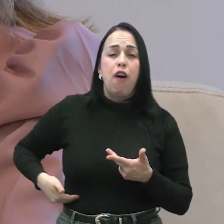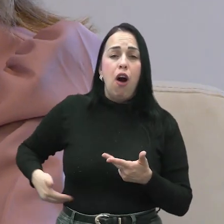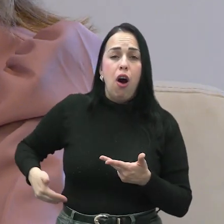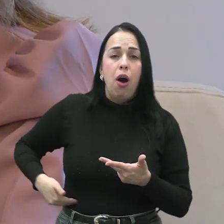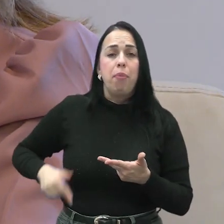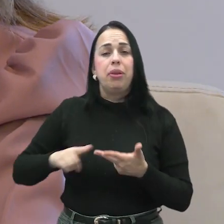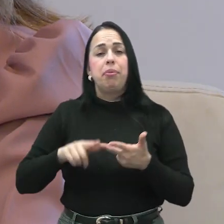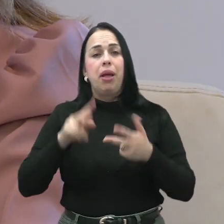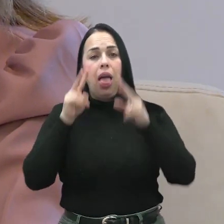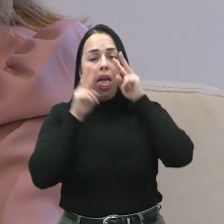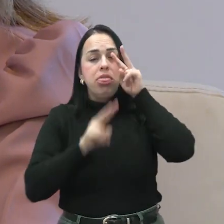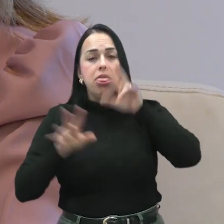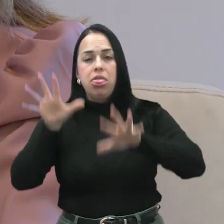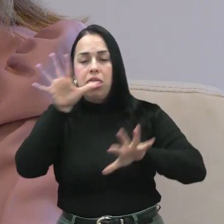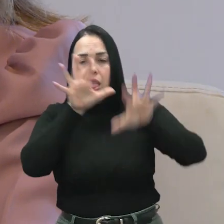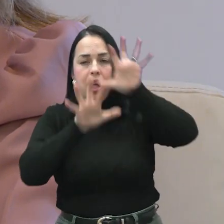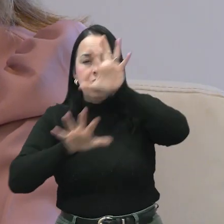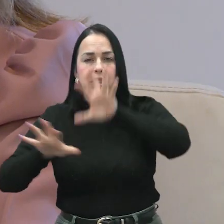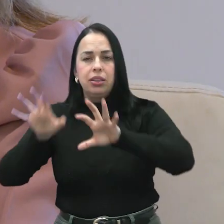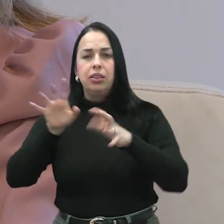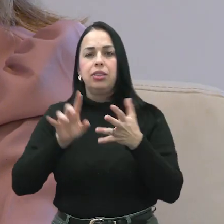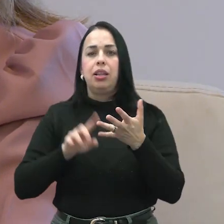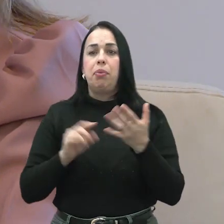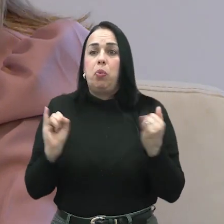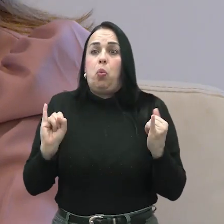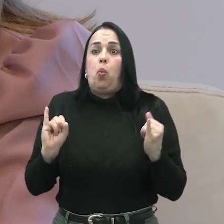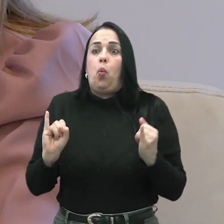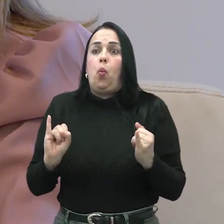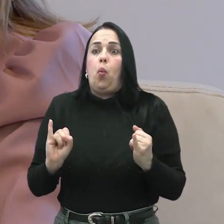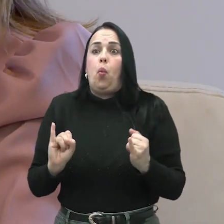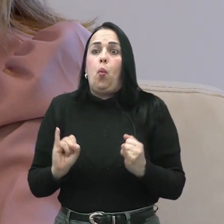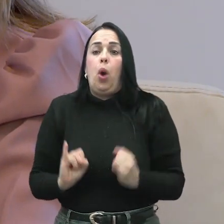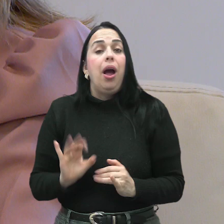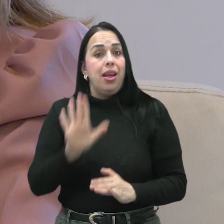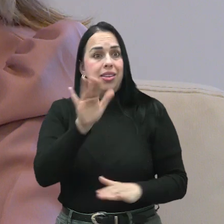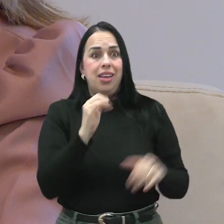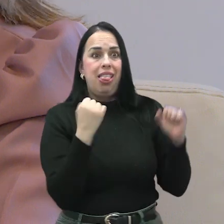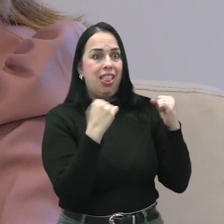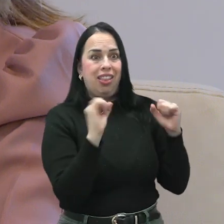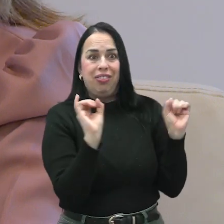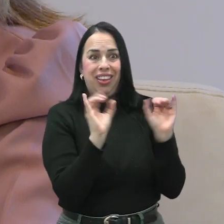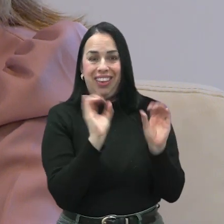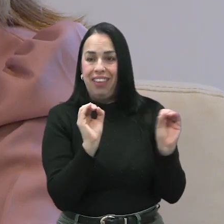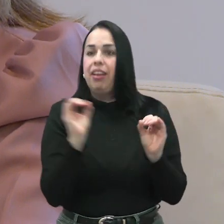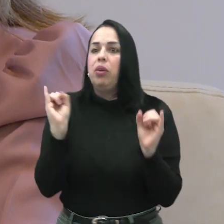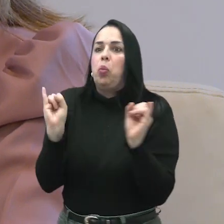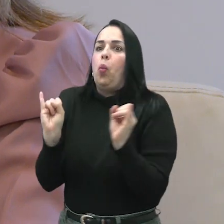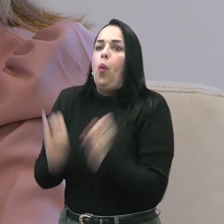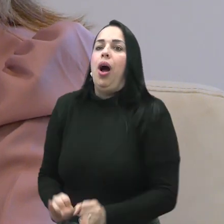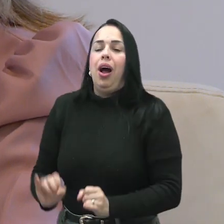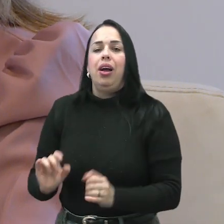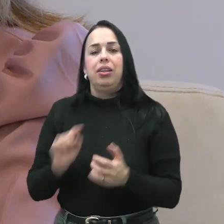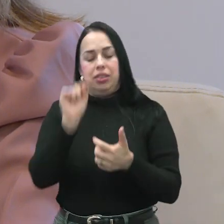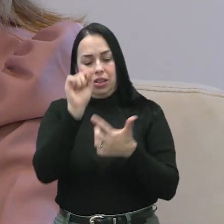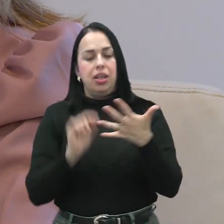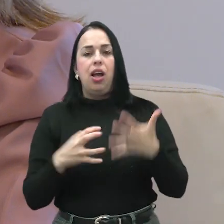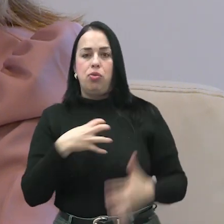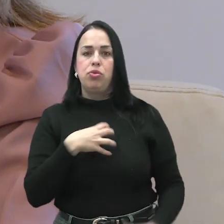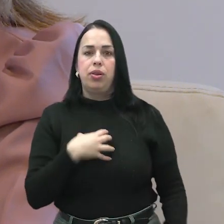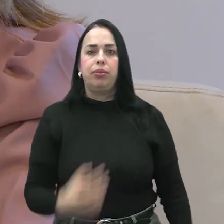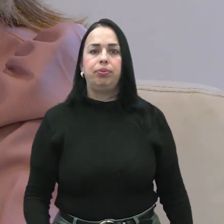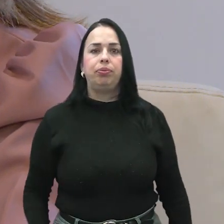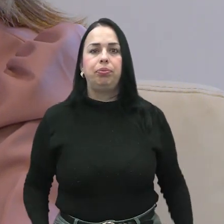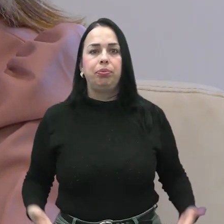visão pode começar a ficar embaçada. Esses são alguns dos sintomas. Começar a perder peso sem estar fazendo nada para perda de peso. Esses são alguns sintomas que são